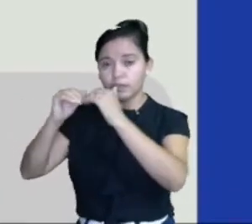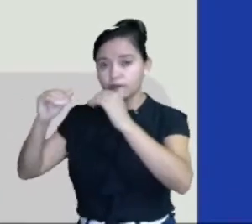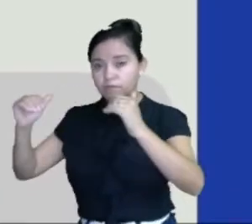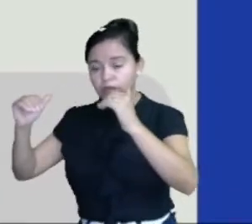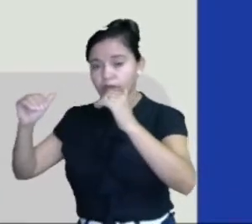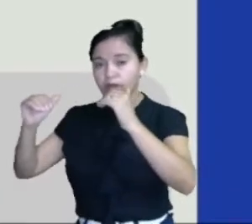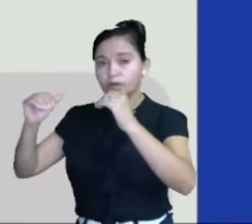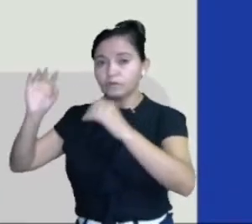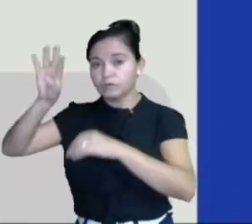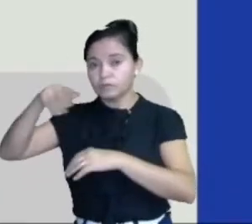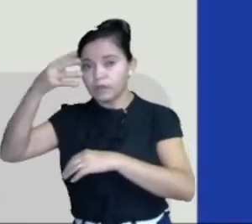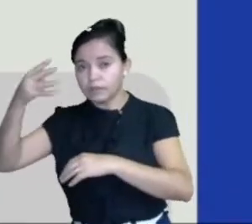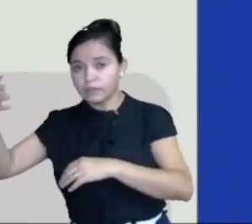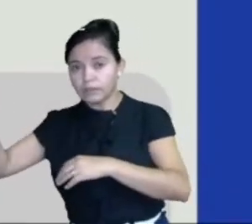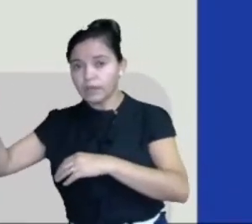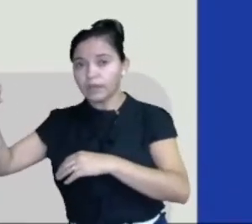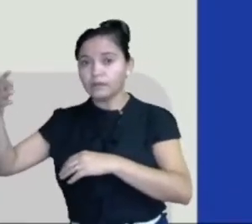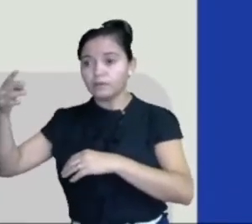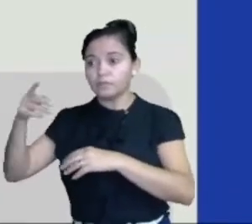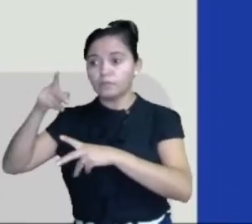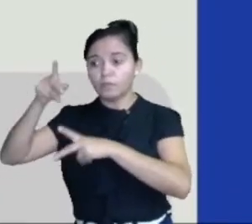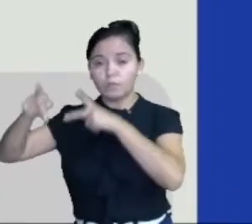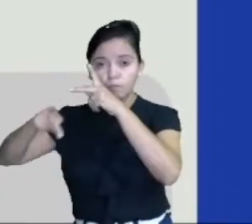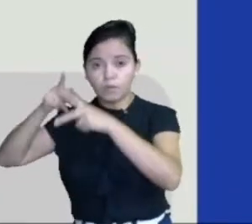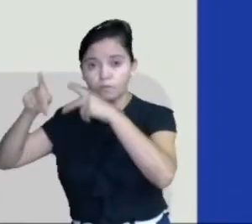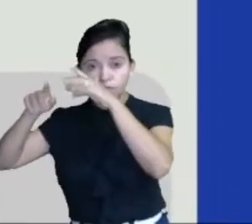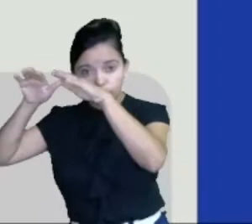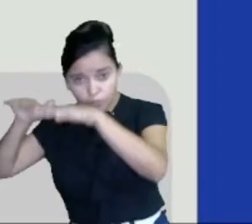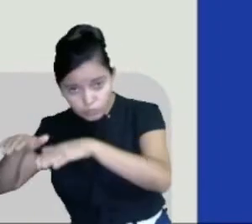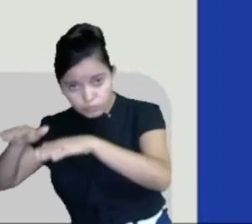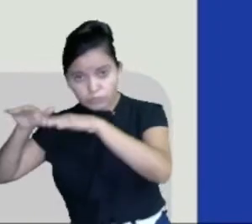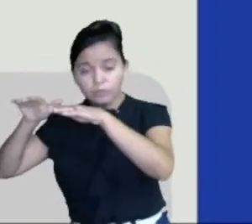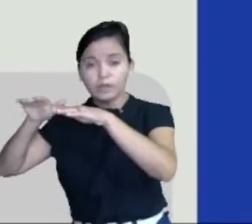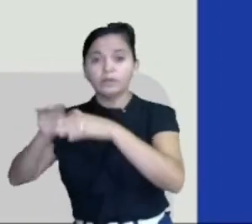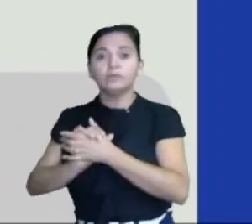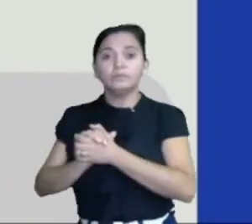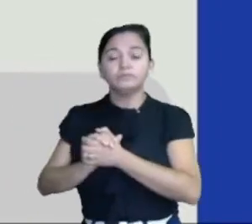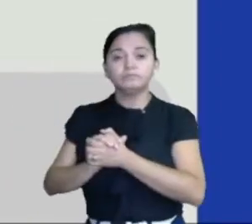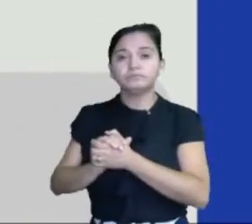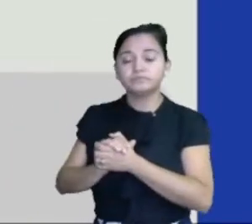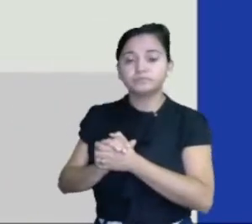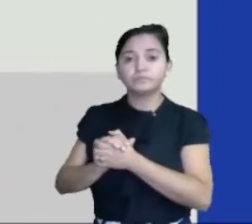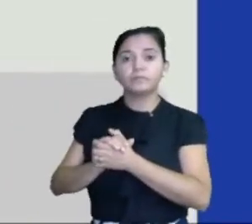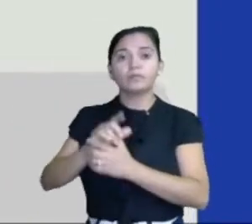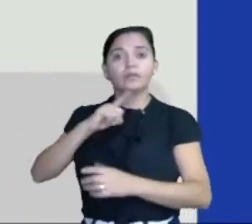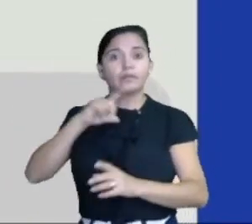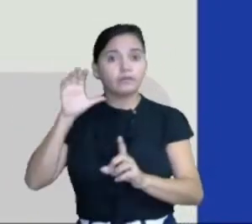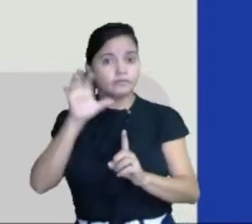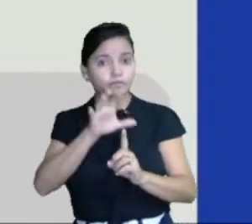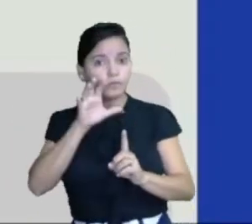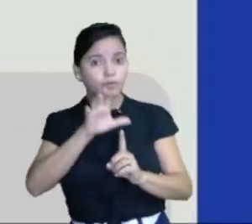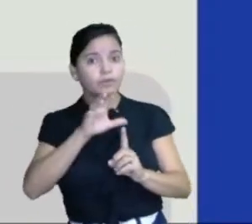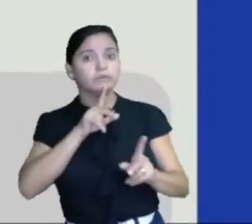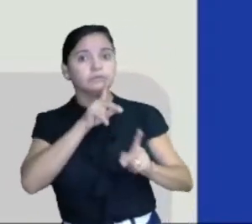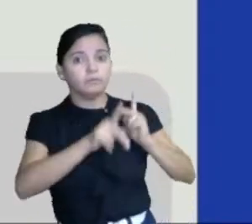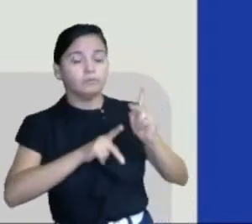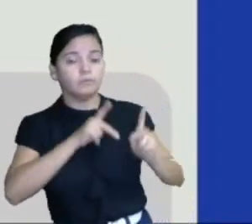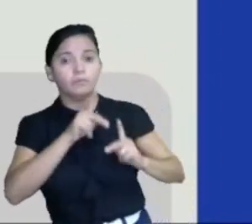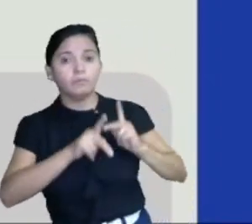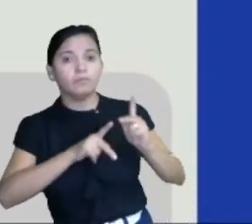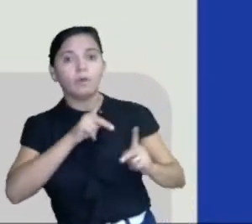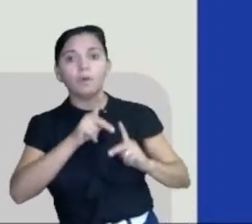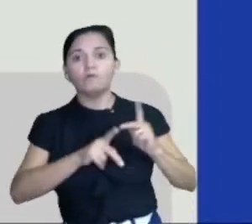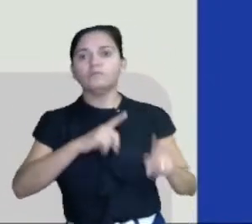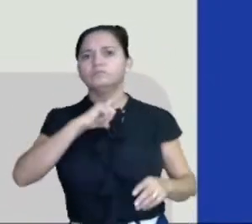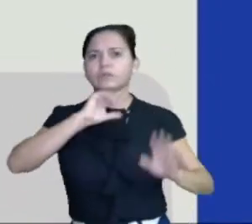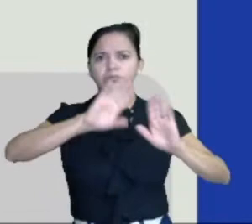do calendário para eles. Então, isso aí influencia muito na forma como esses povos têm as